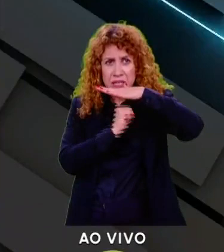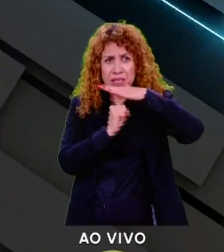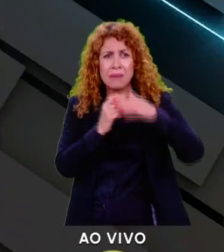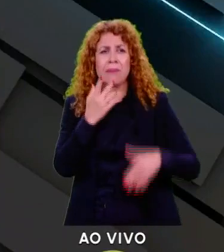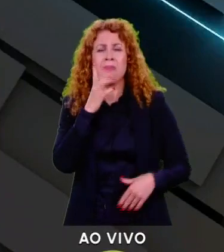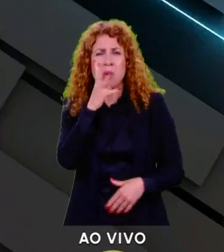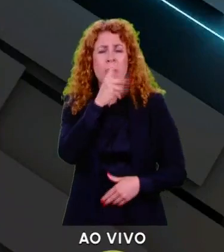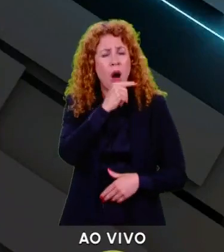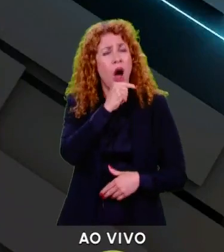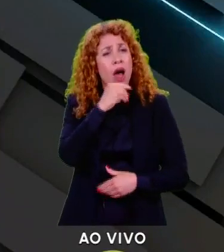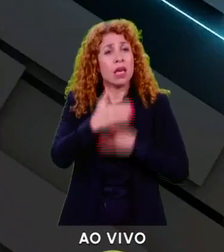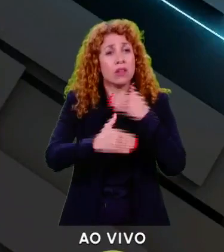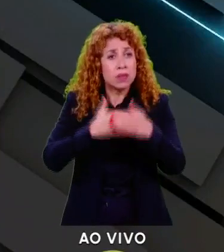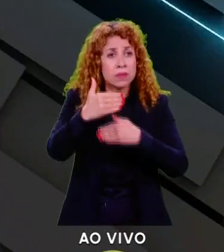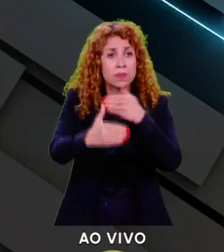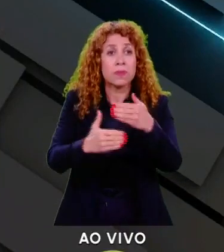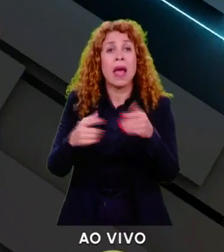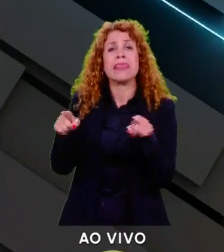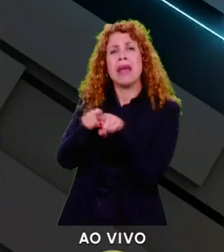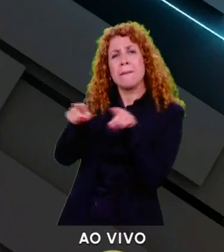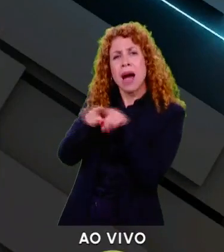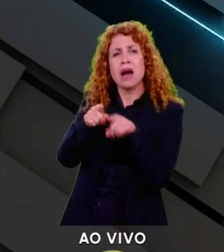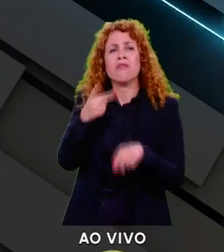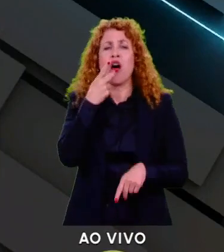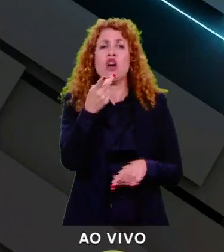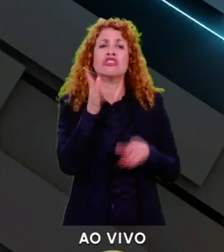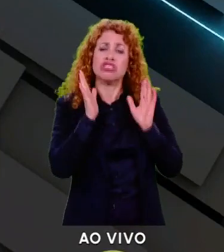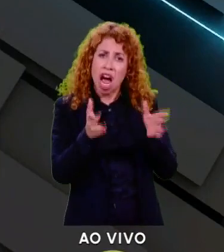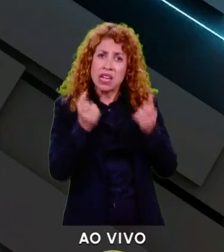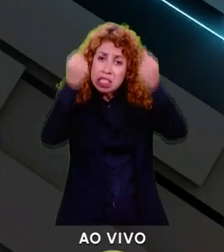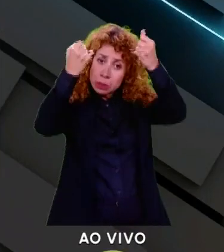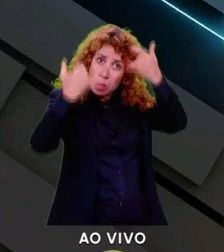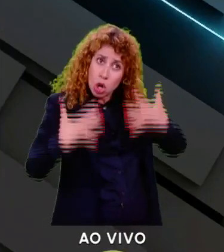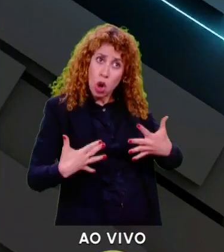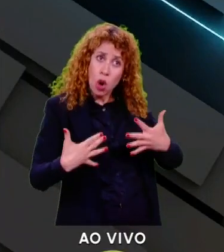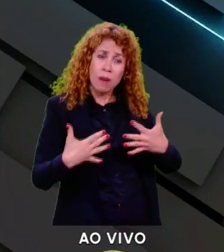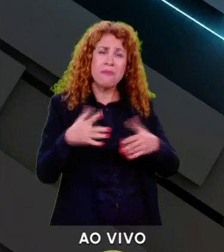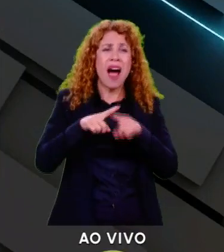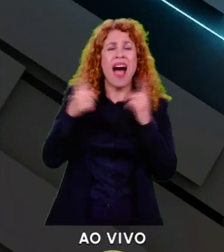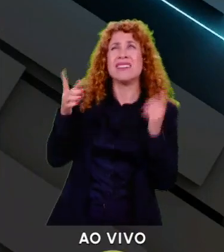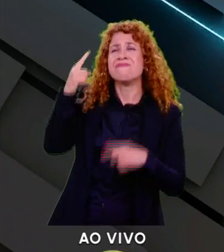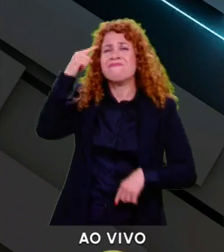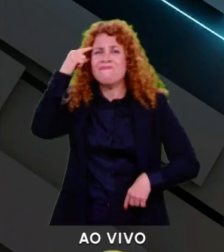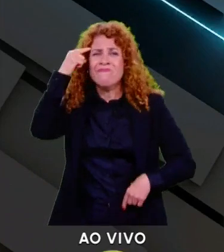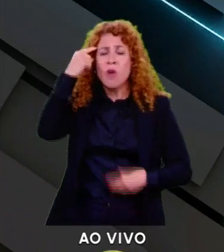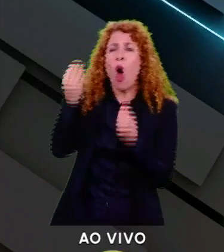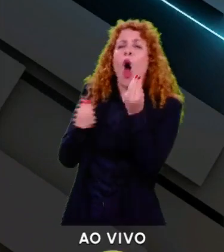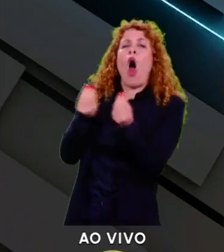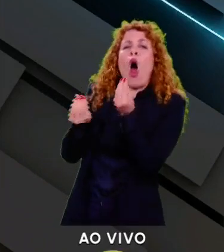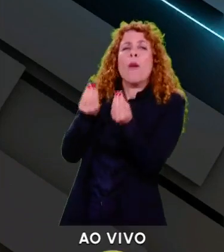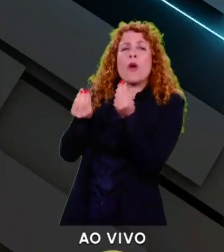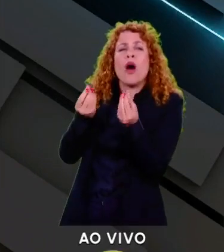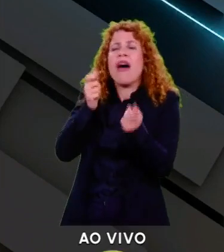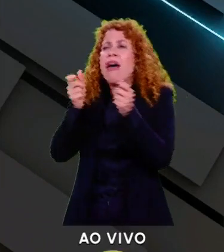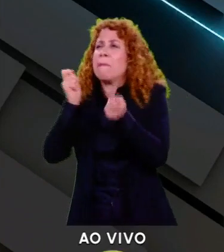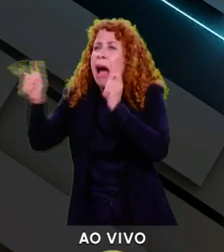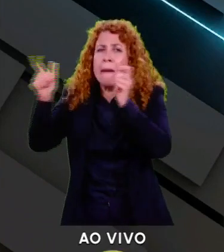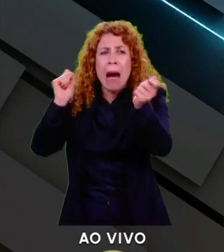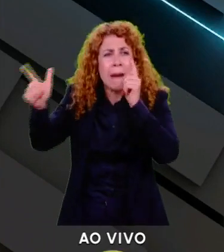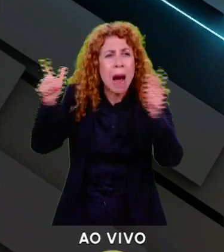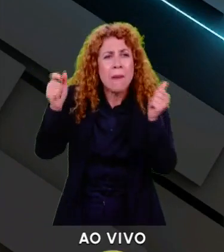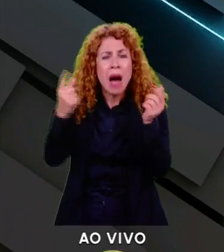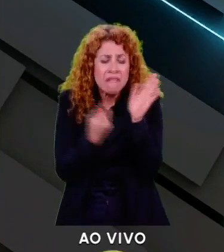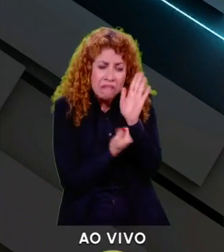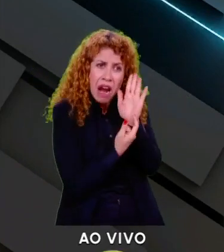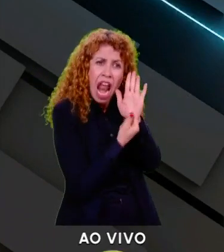dividendos Isso acabou de falar isso aqui também é mas também a gente não tem uma clareza se isso fecha a conta eu queria que o senhor tentasse explicar pra gente da maneira mais clara